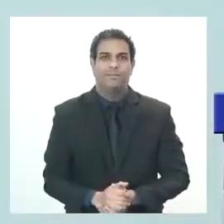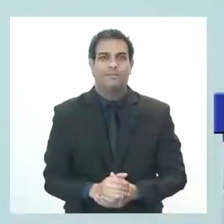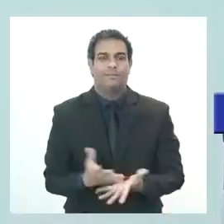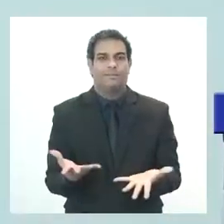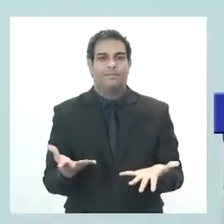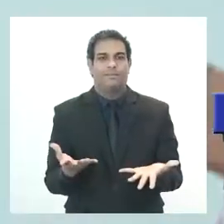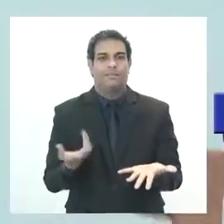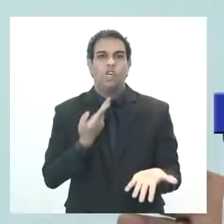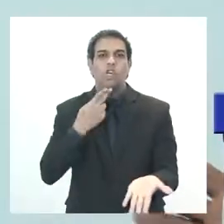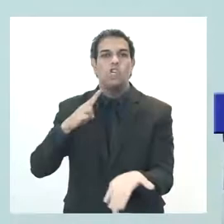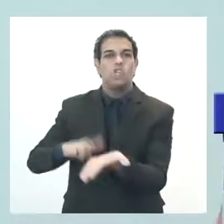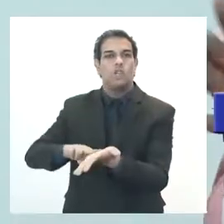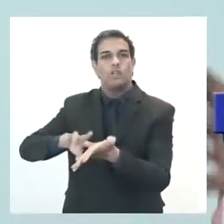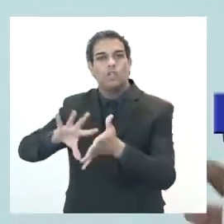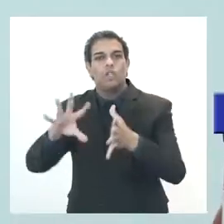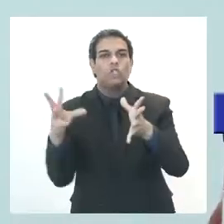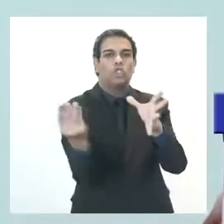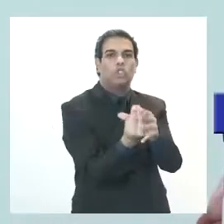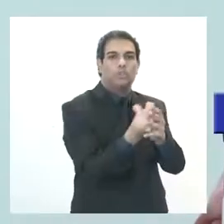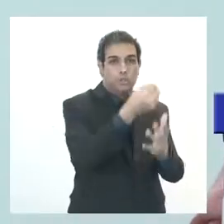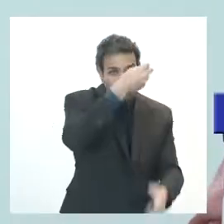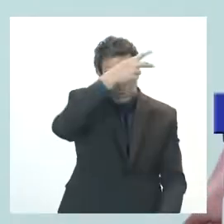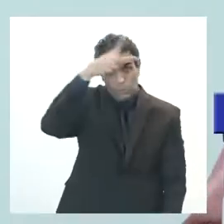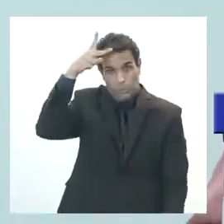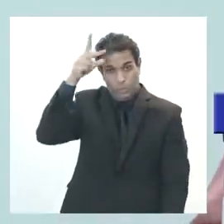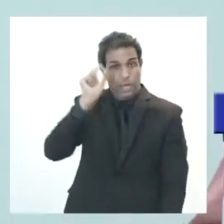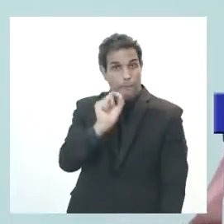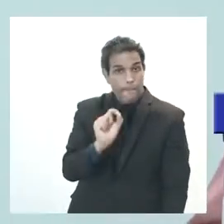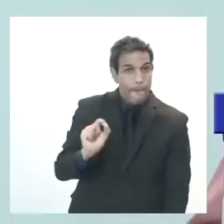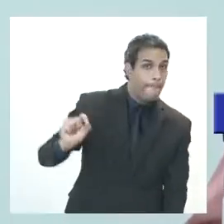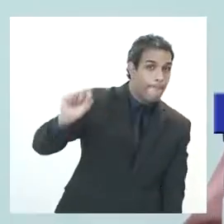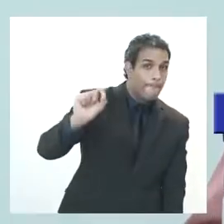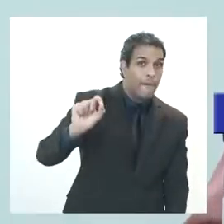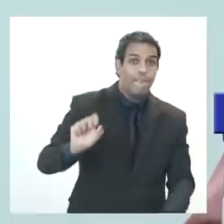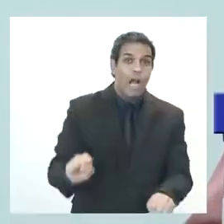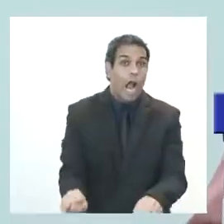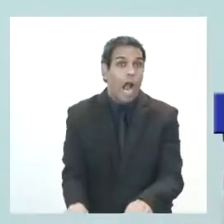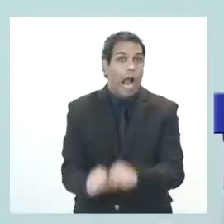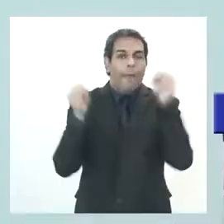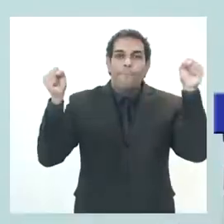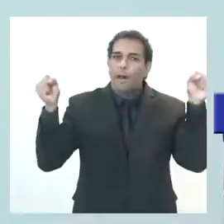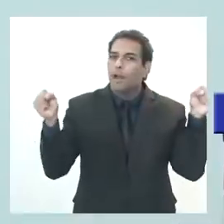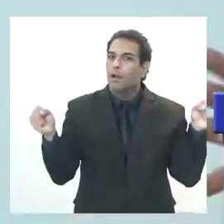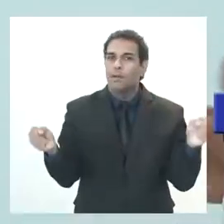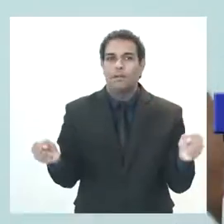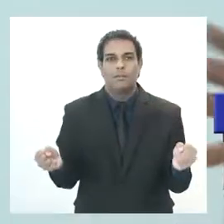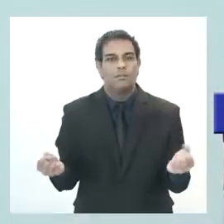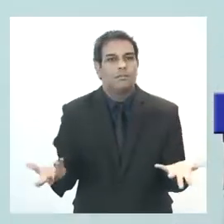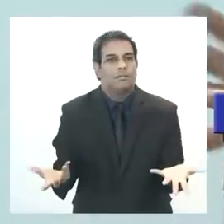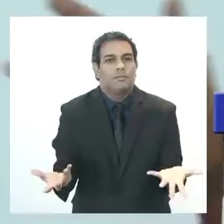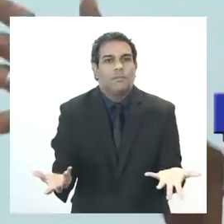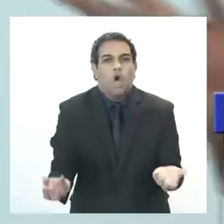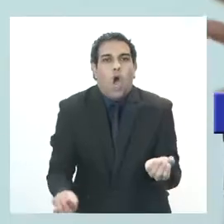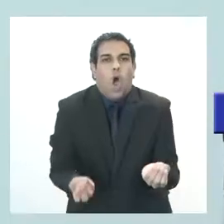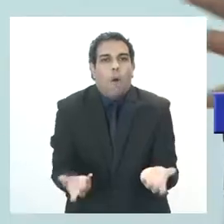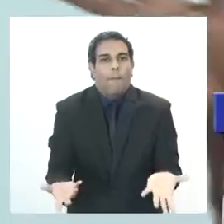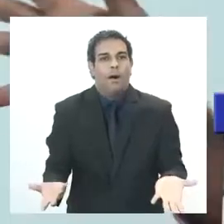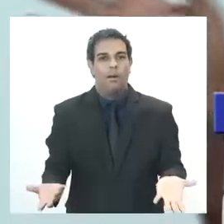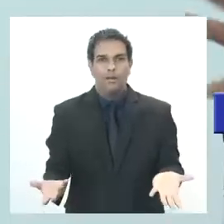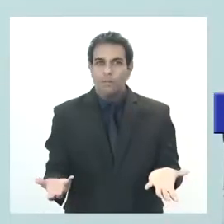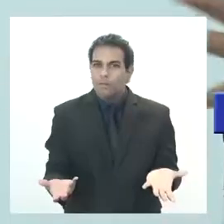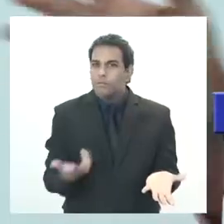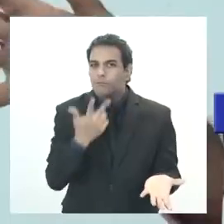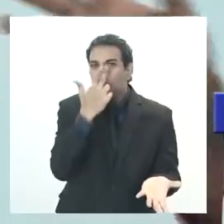integração do currículo tantos municípios por todo o Brasil e na hora que você quebra essa coluna você quebra na realidade